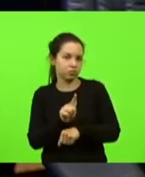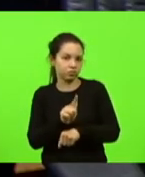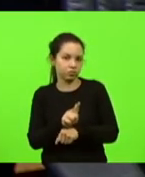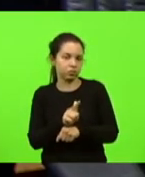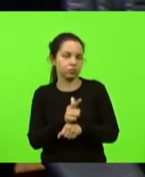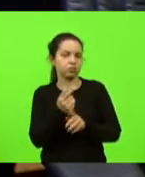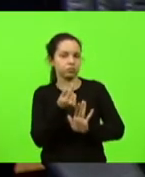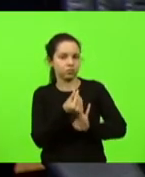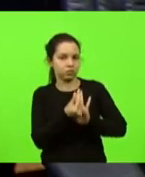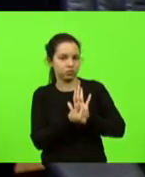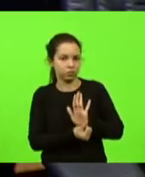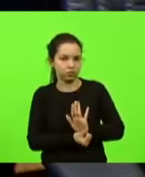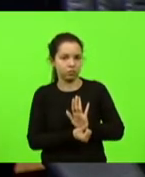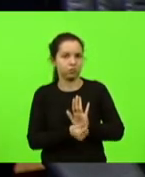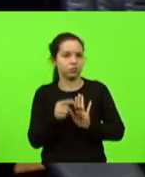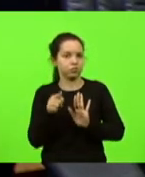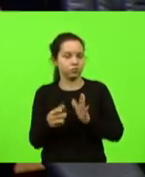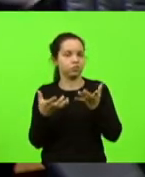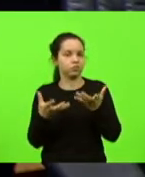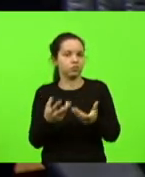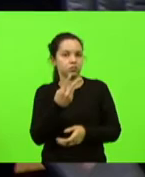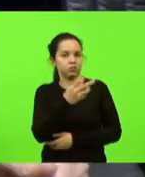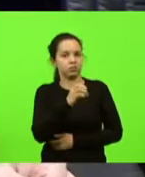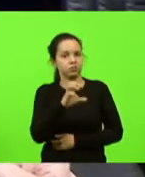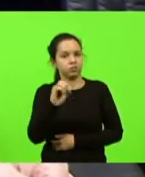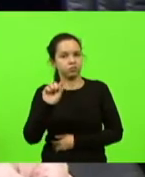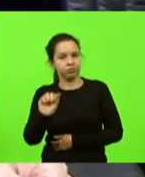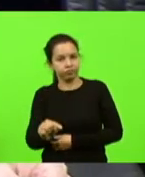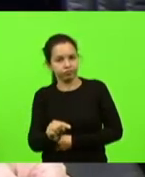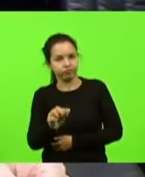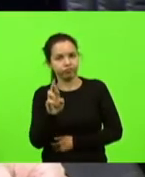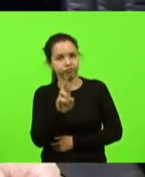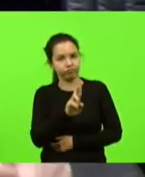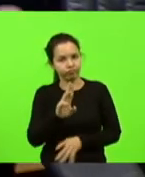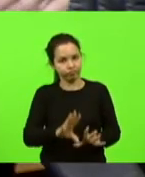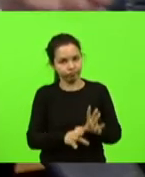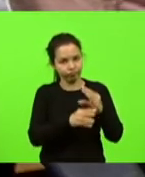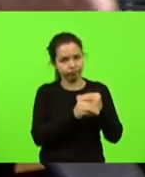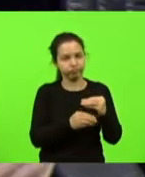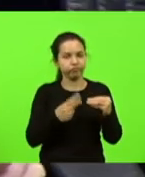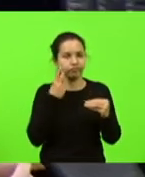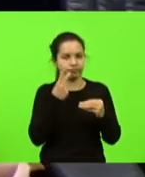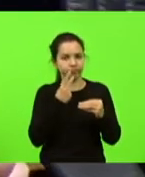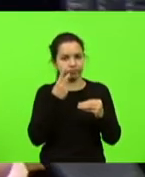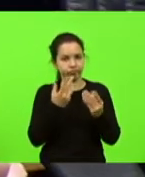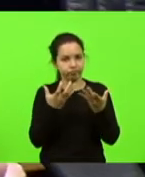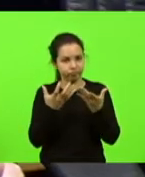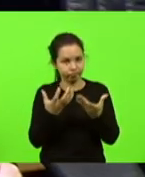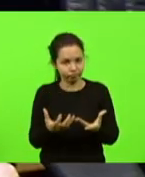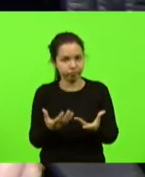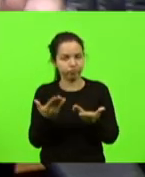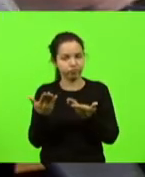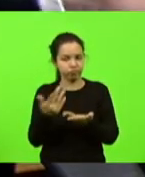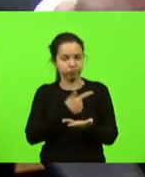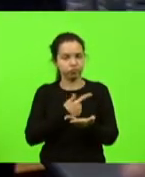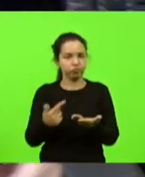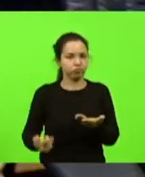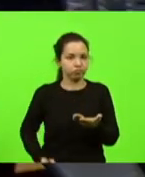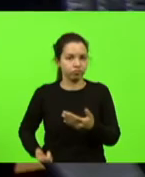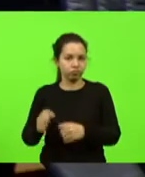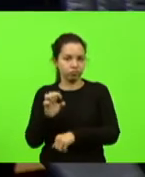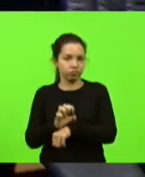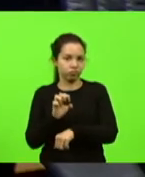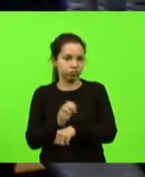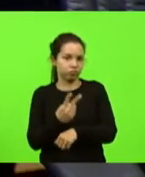orçamento, quando que ele busca 200 mil reais através de uma emenda parlamentar, ou busca convencer o governo do Estado em 500 mil para reformar uma